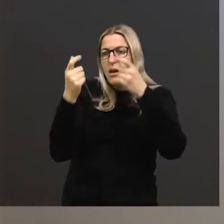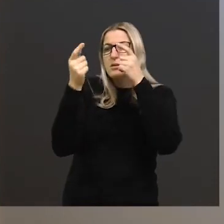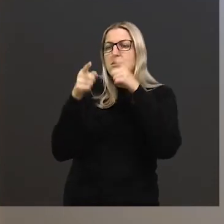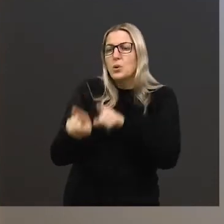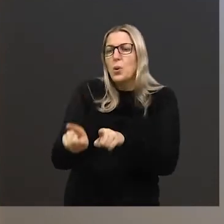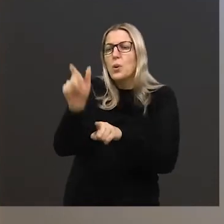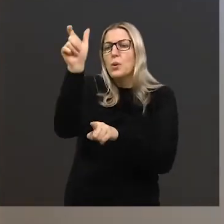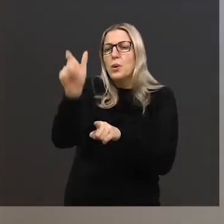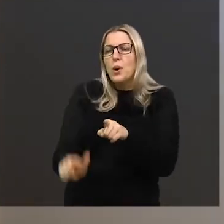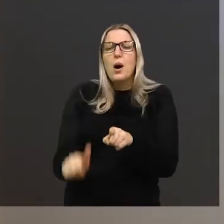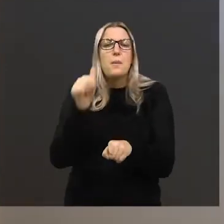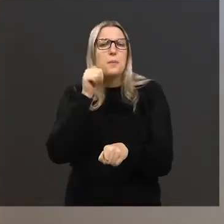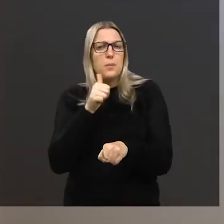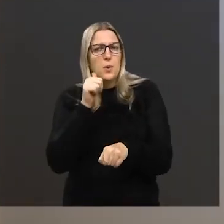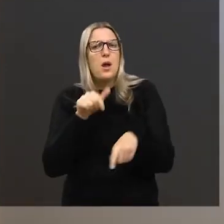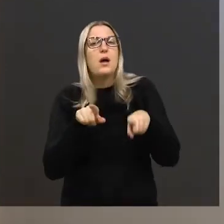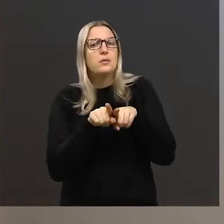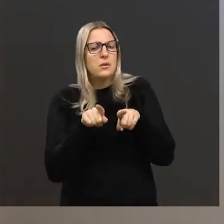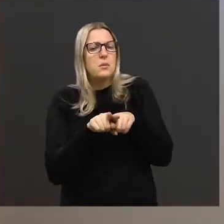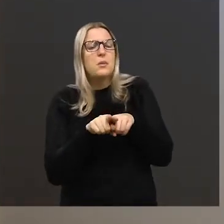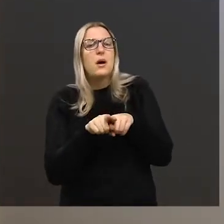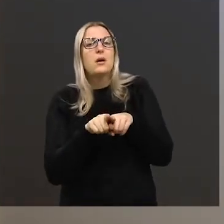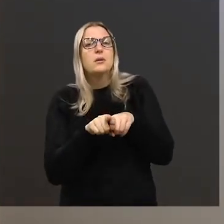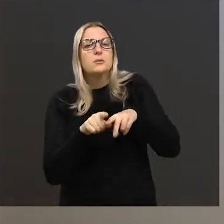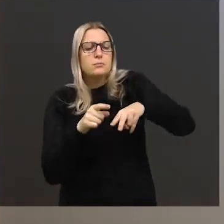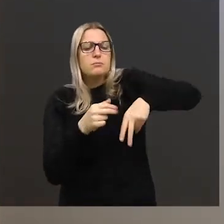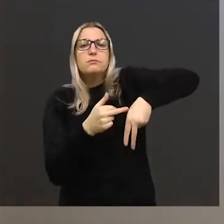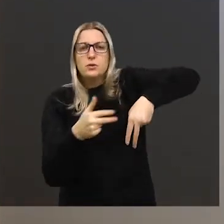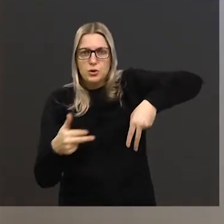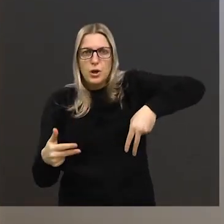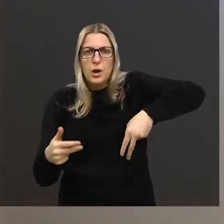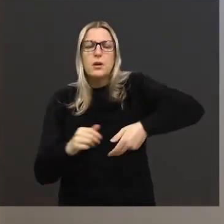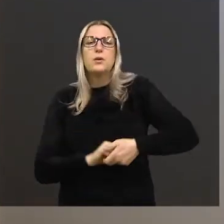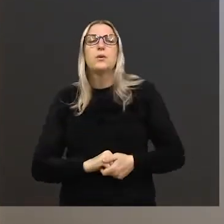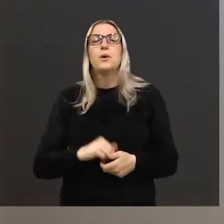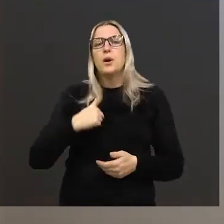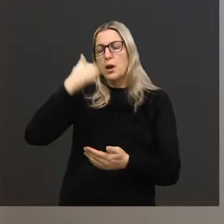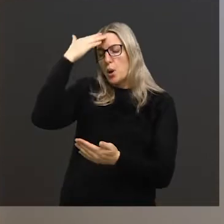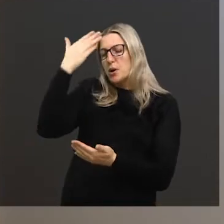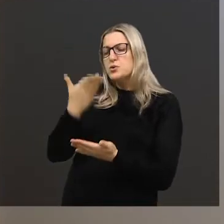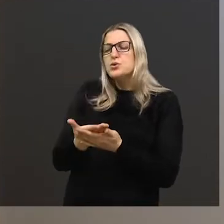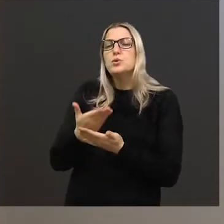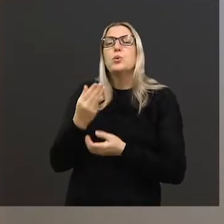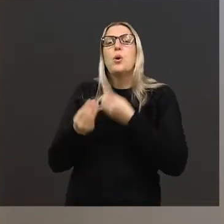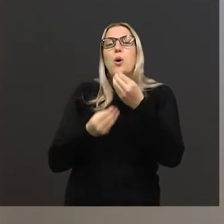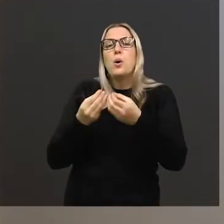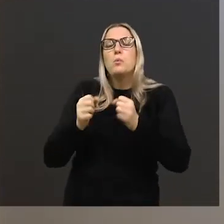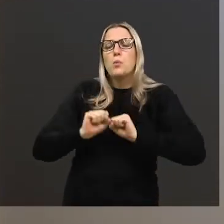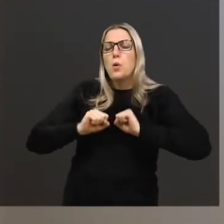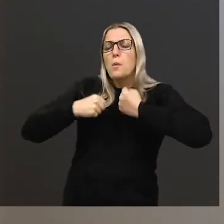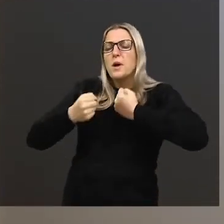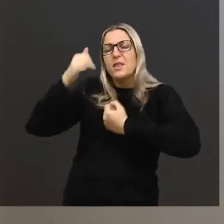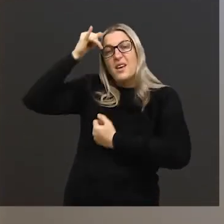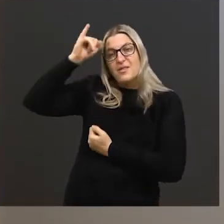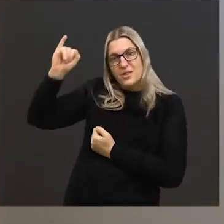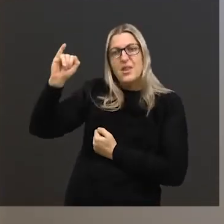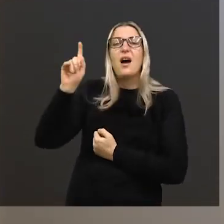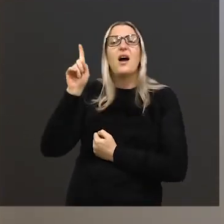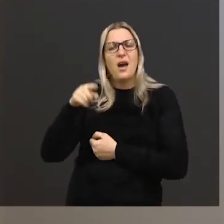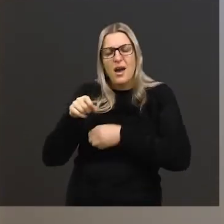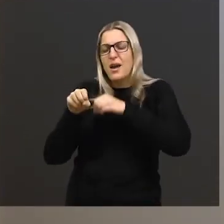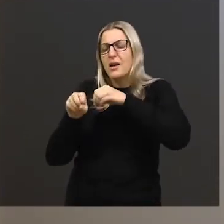é a violência contra a mulher. Então, eu acredito que a maneira de a gente combater e prevenir é a